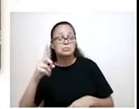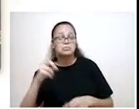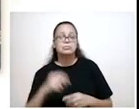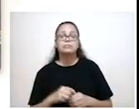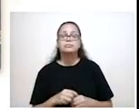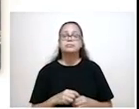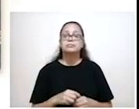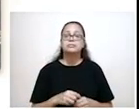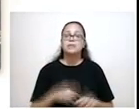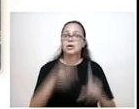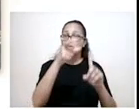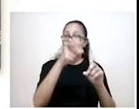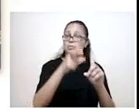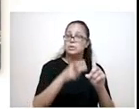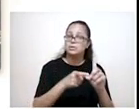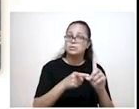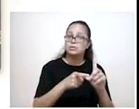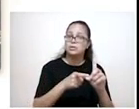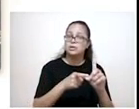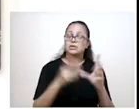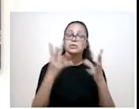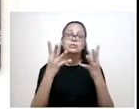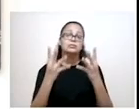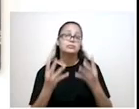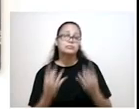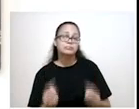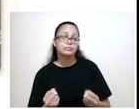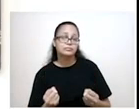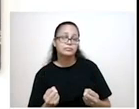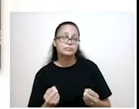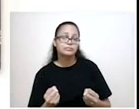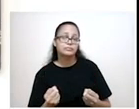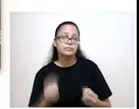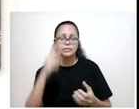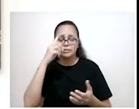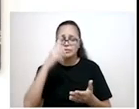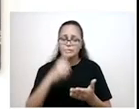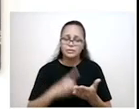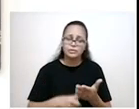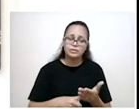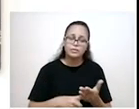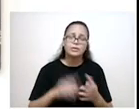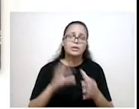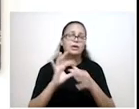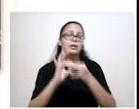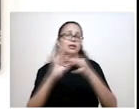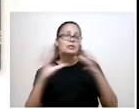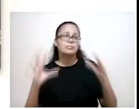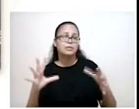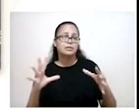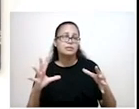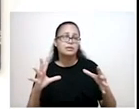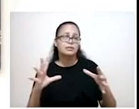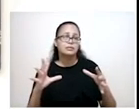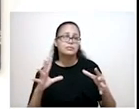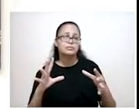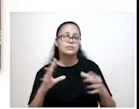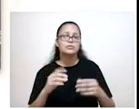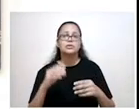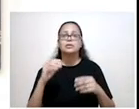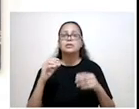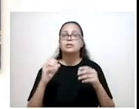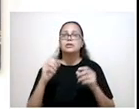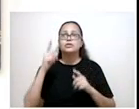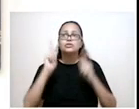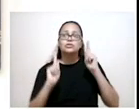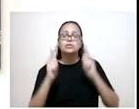Chaplin passou a ser considerado um defensor dos valores democráticos e da liberdade de expressão. Aqui ao lado